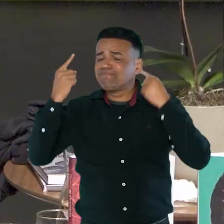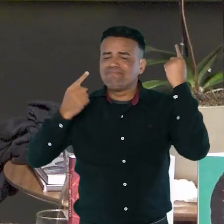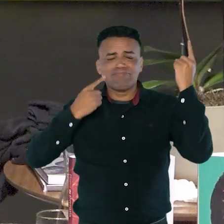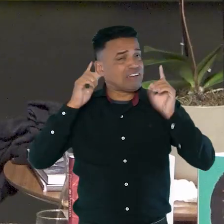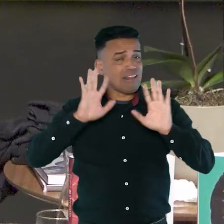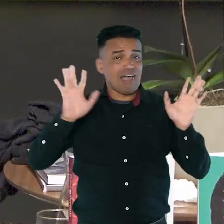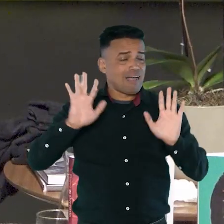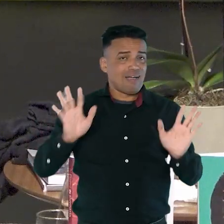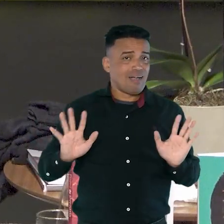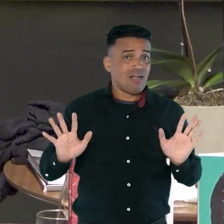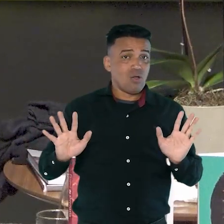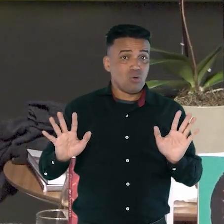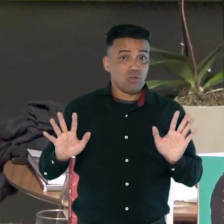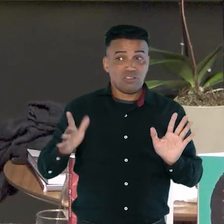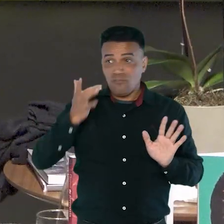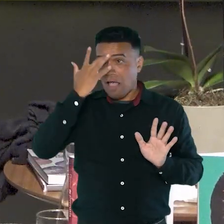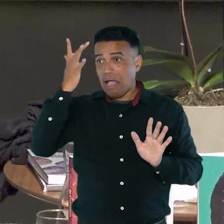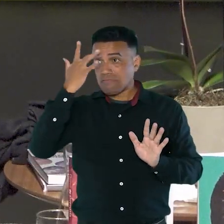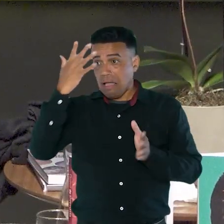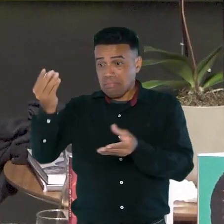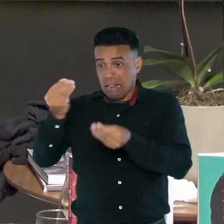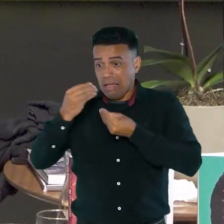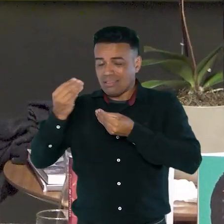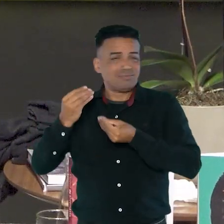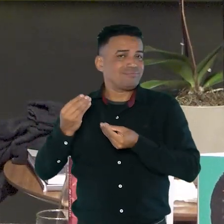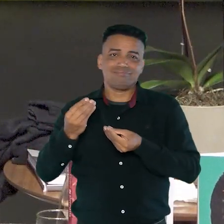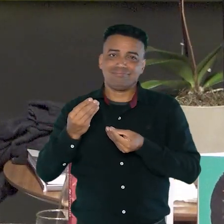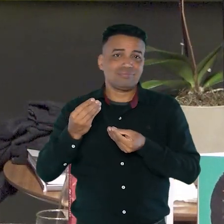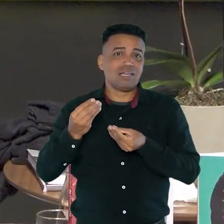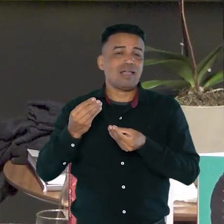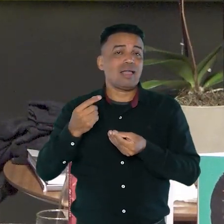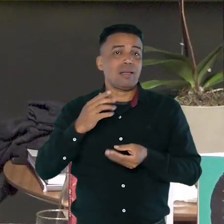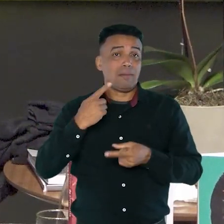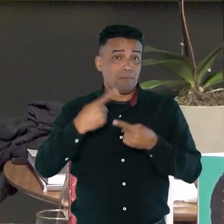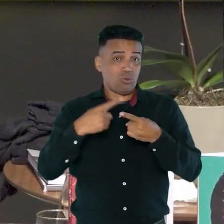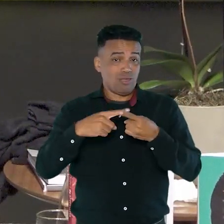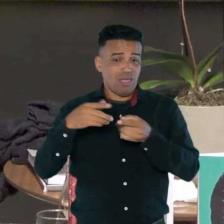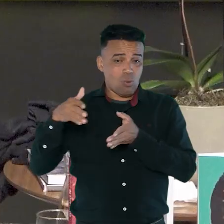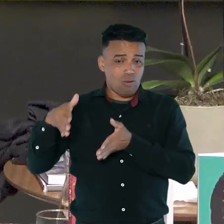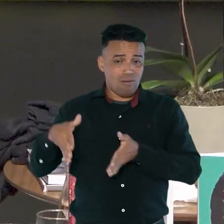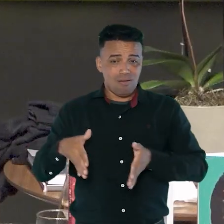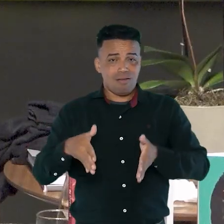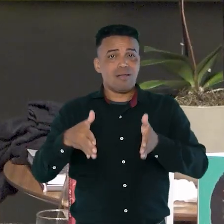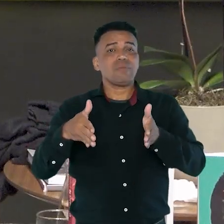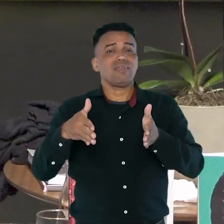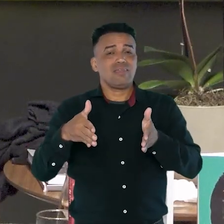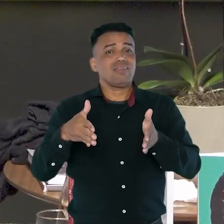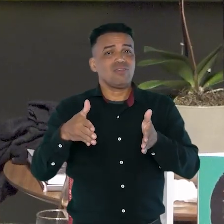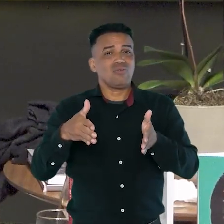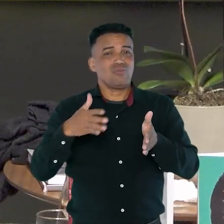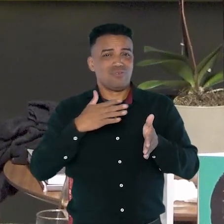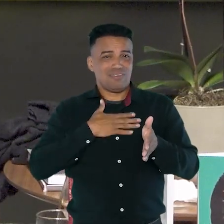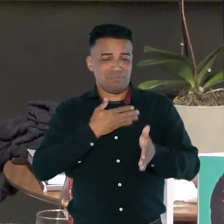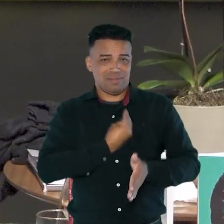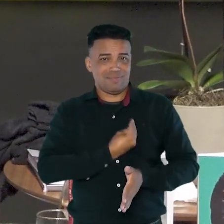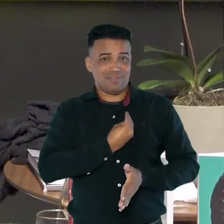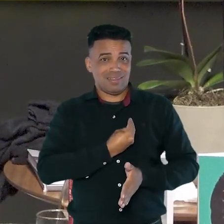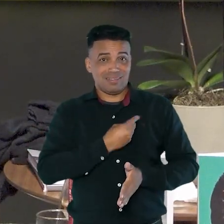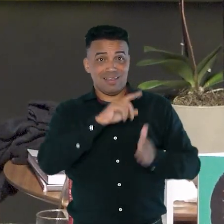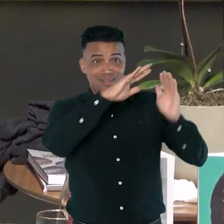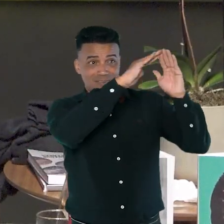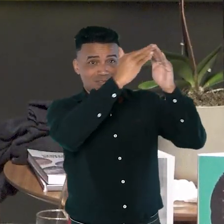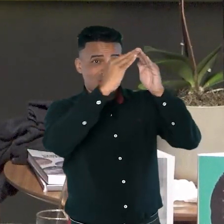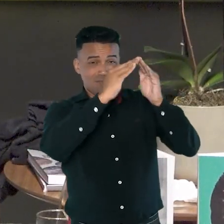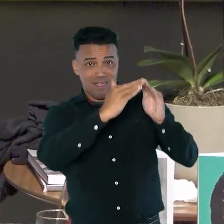pirar, sem querer as coisas fáceis. Porque o caminho que eu escolhi, morando na periferia,